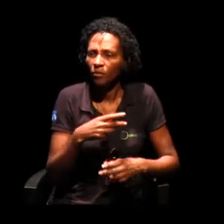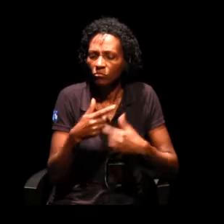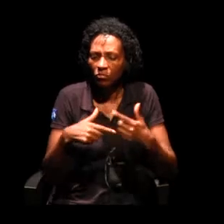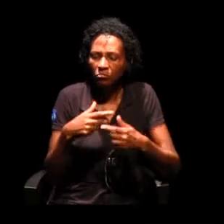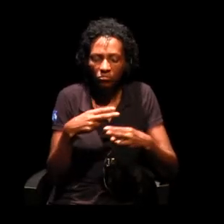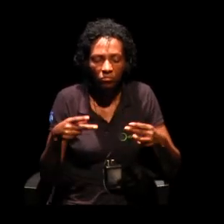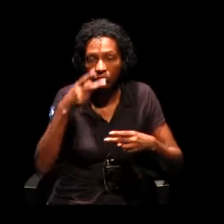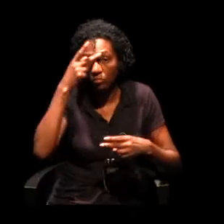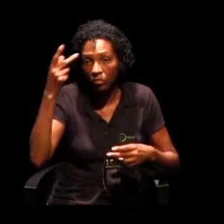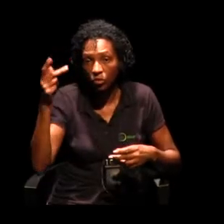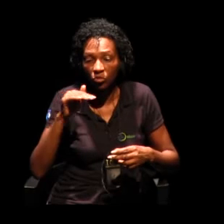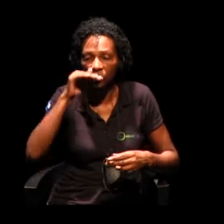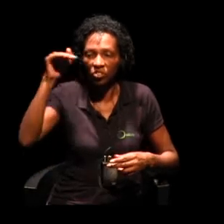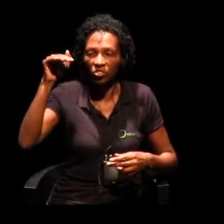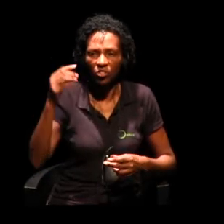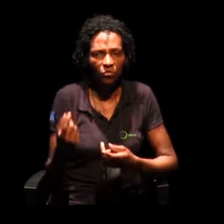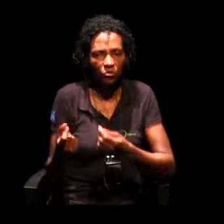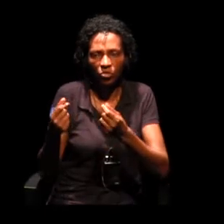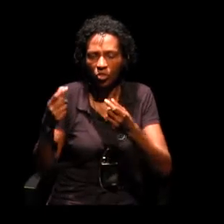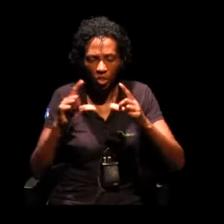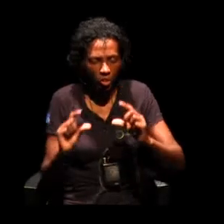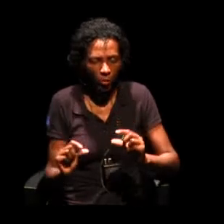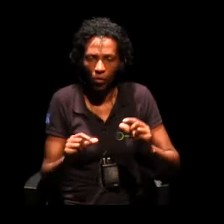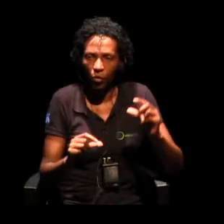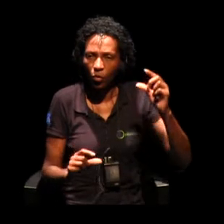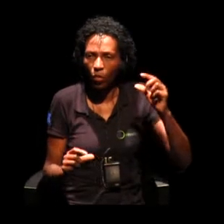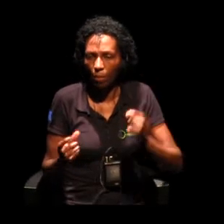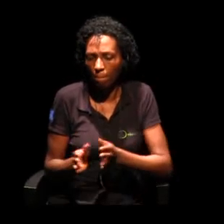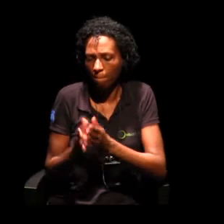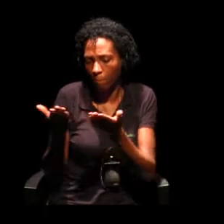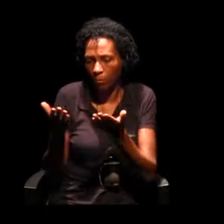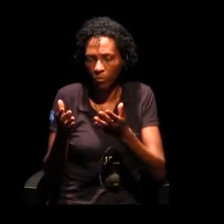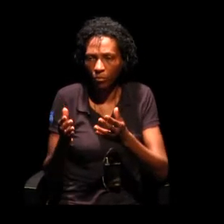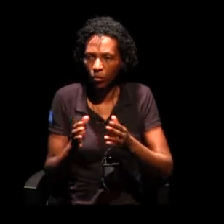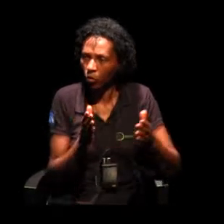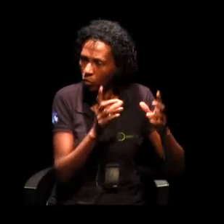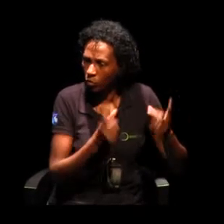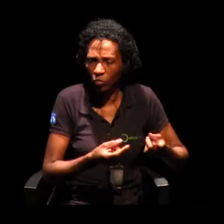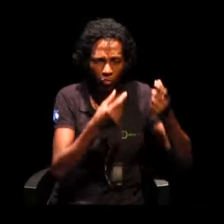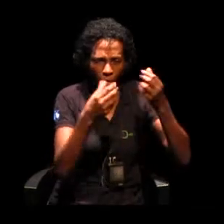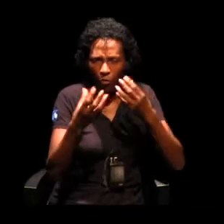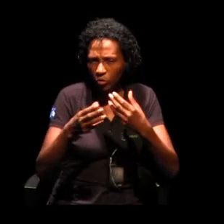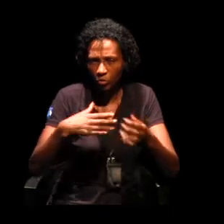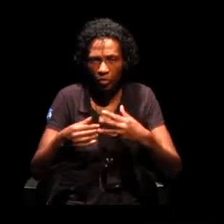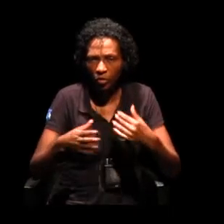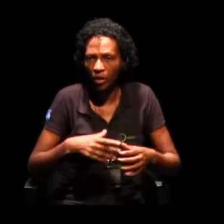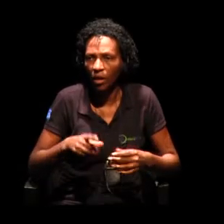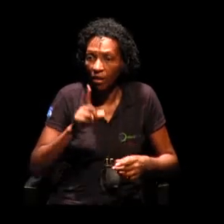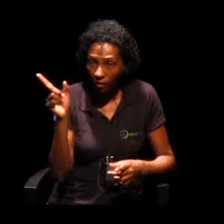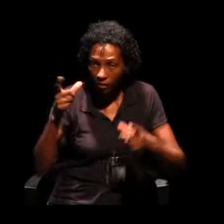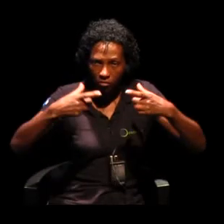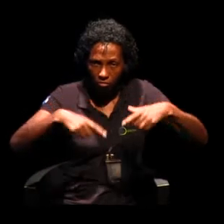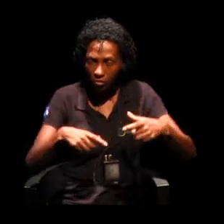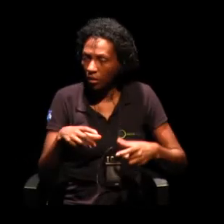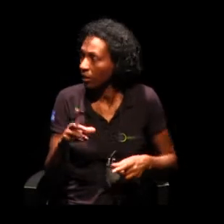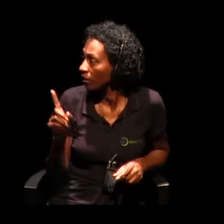níveis socioeconômicos. Mas, infelizmente, também criou paisagens assim. Nós temos aqui o